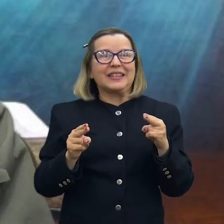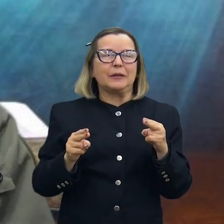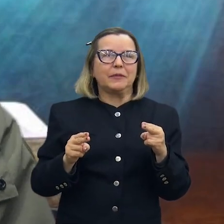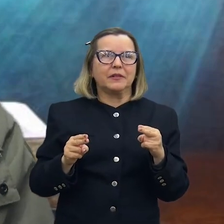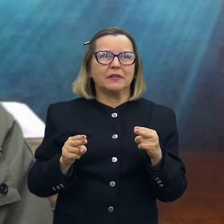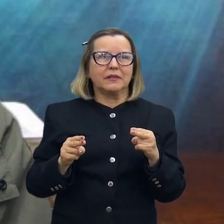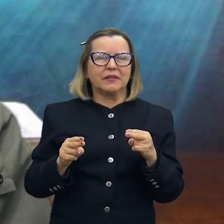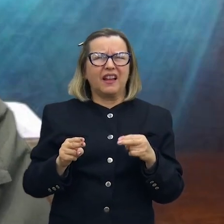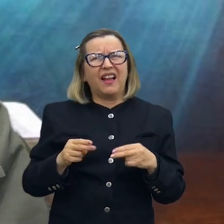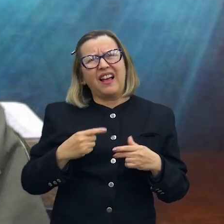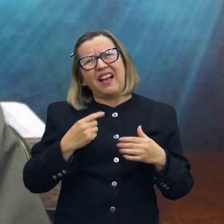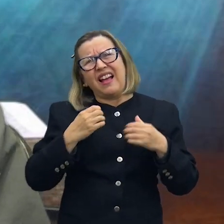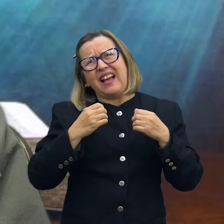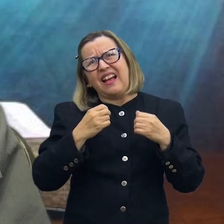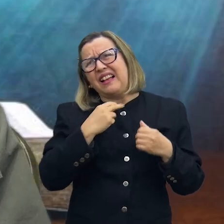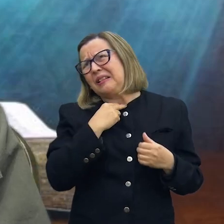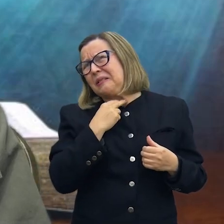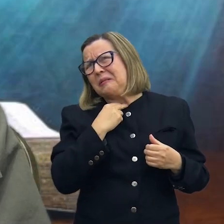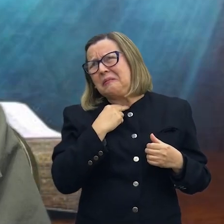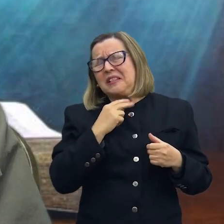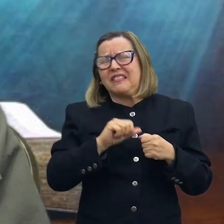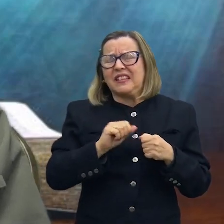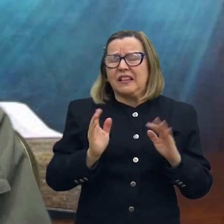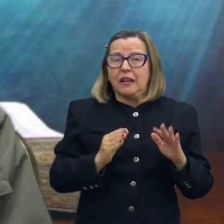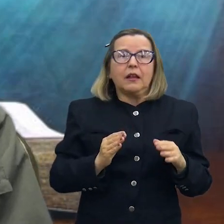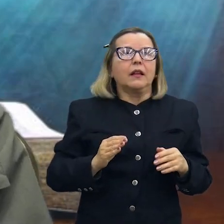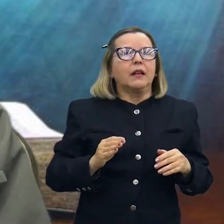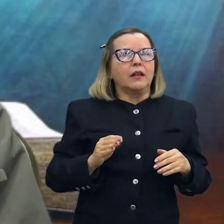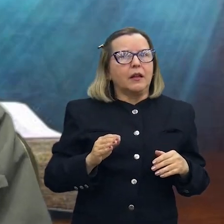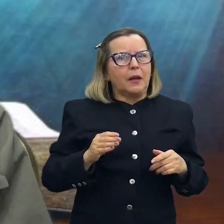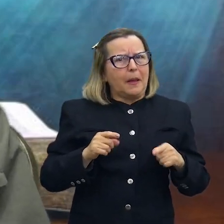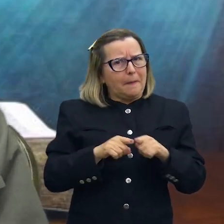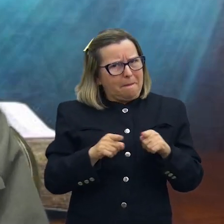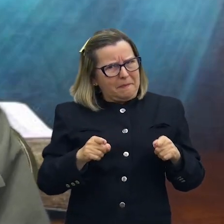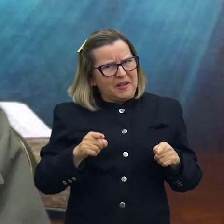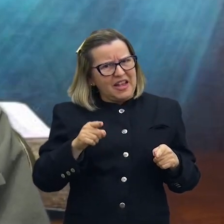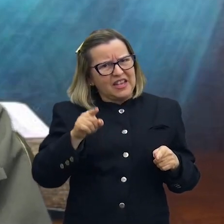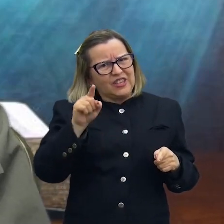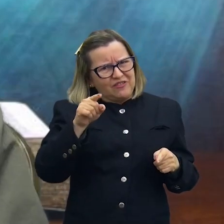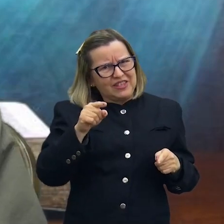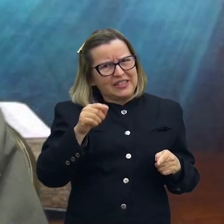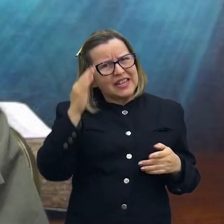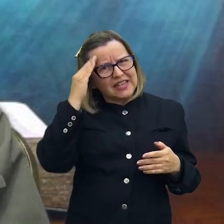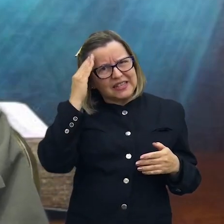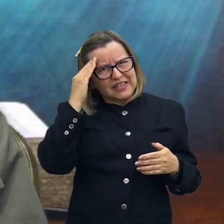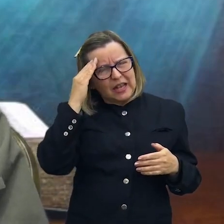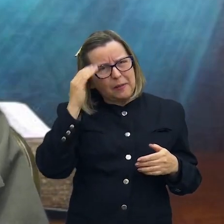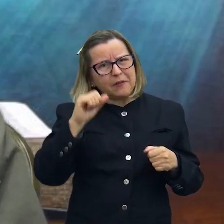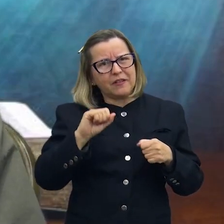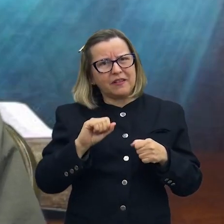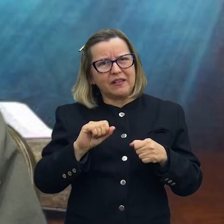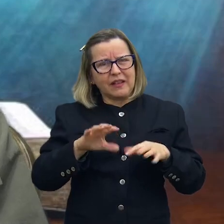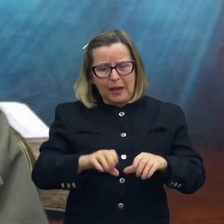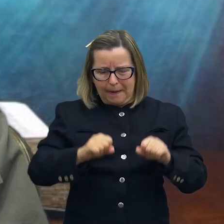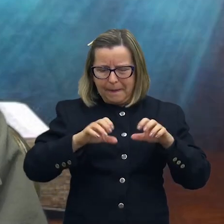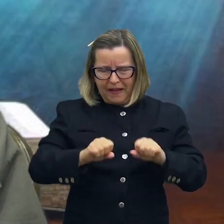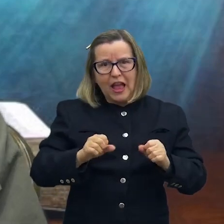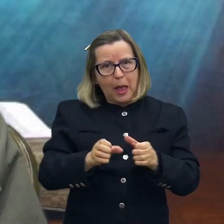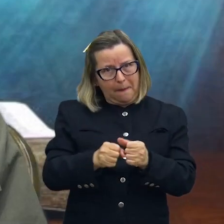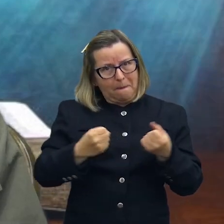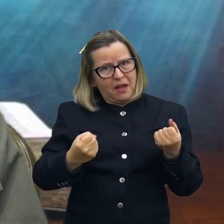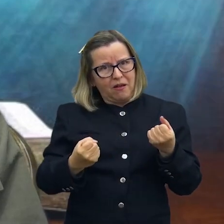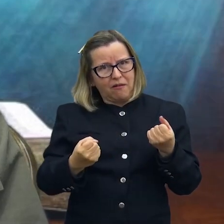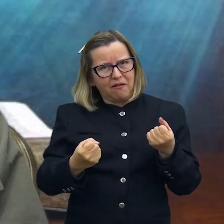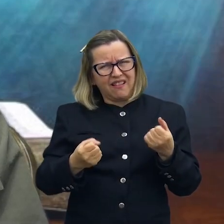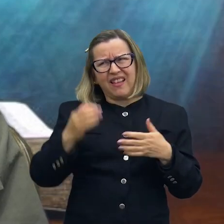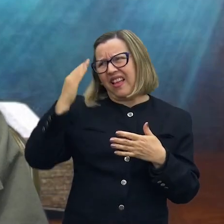mais isso, mas você não sabe fazer pão? Você não sabe fazer isso, fazer aquilo? Não, eu não sei fazer nada. Falei assim, então tá bom, então vai ver Netflix.